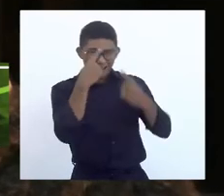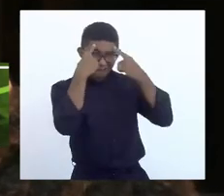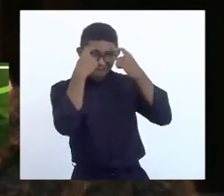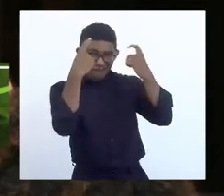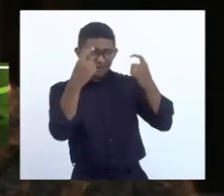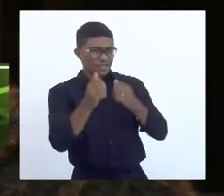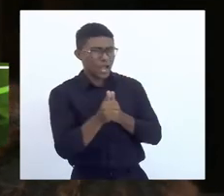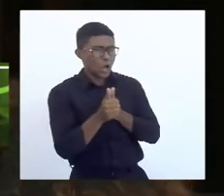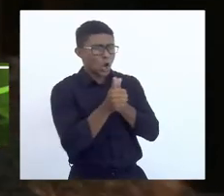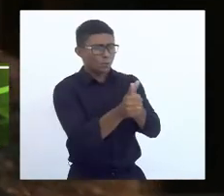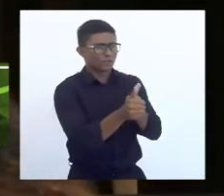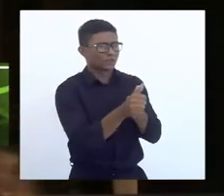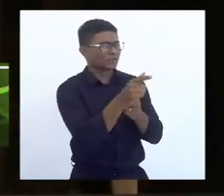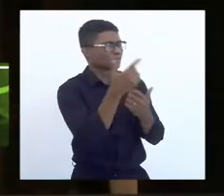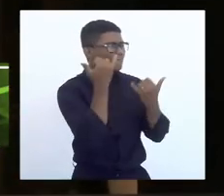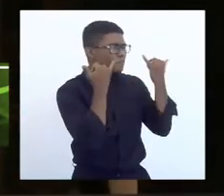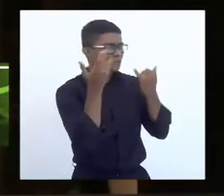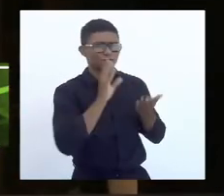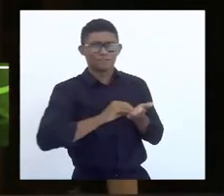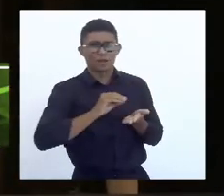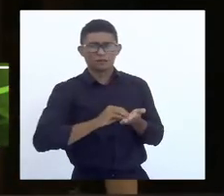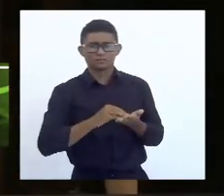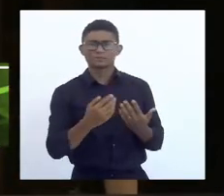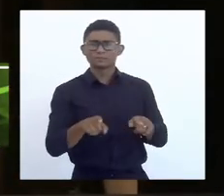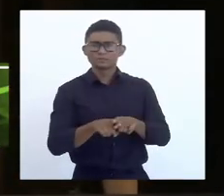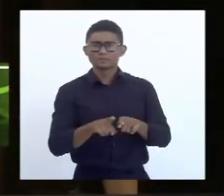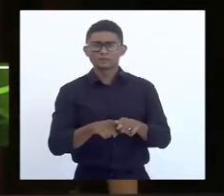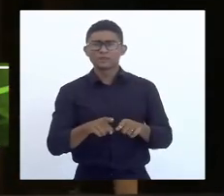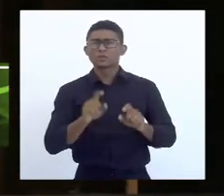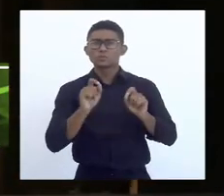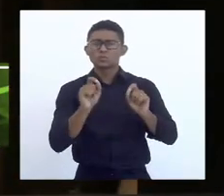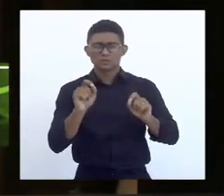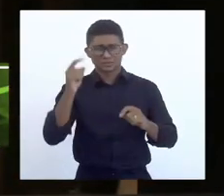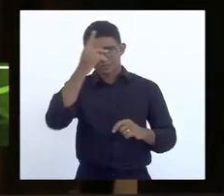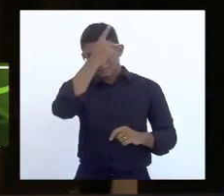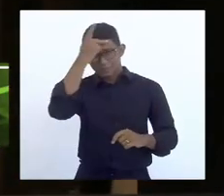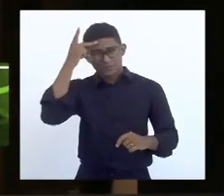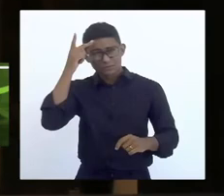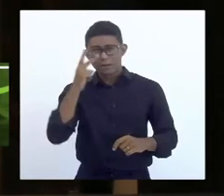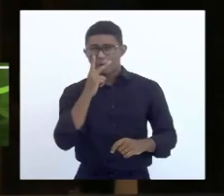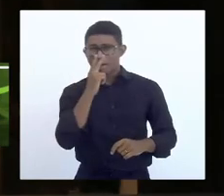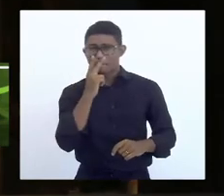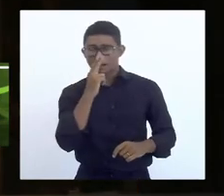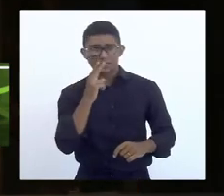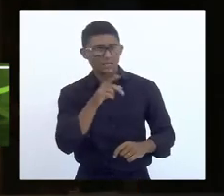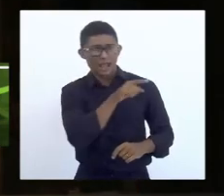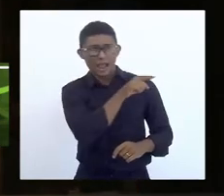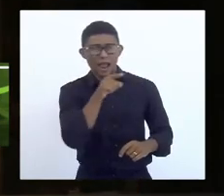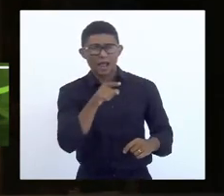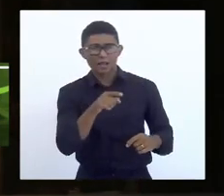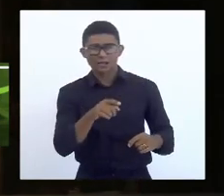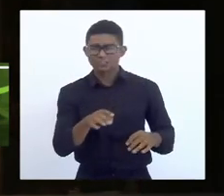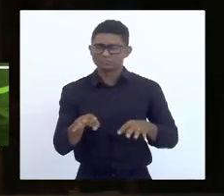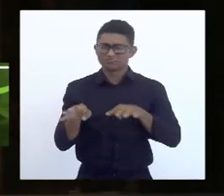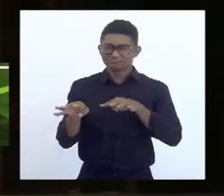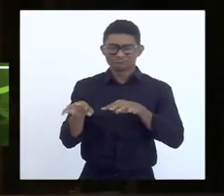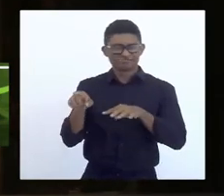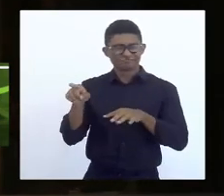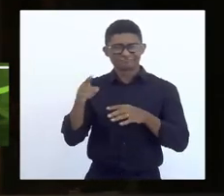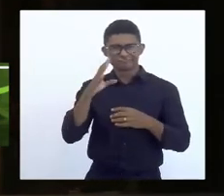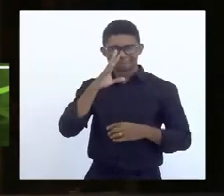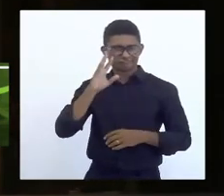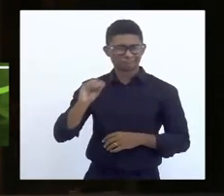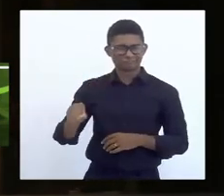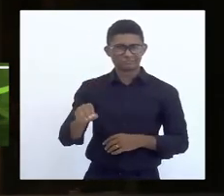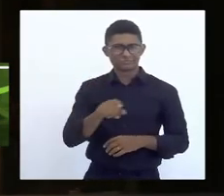violência. A gente sofre a violência política quando a gente é invisibilizada enquanto candidata, quando percebem que nós